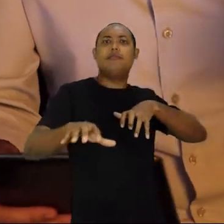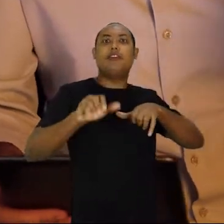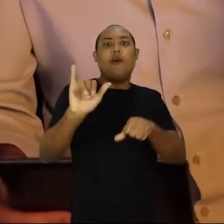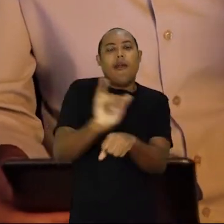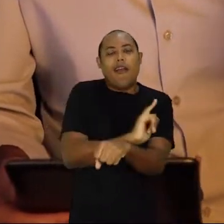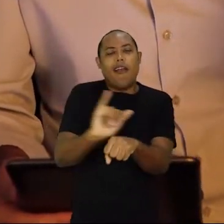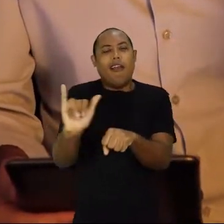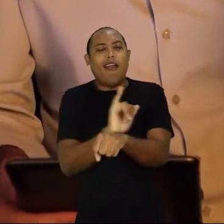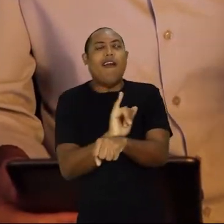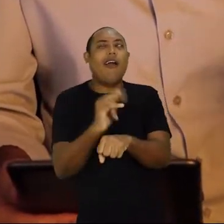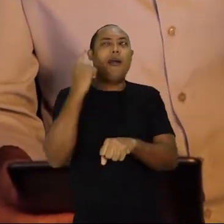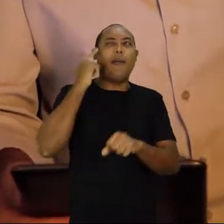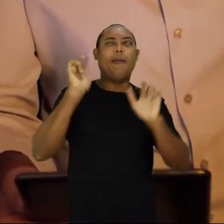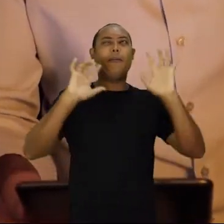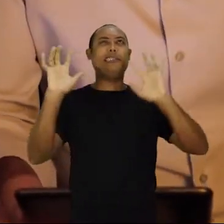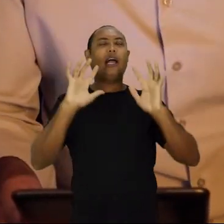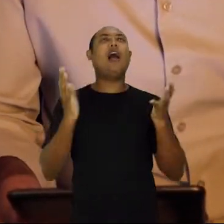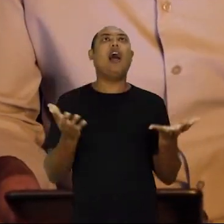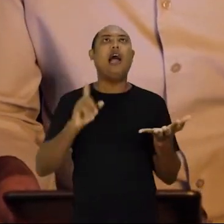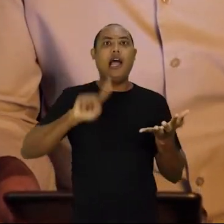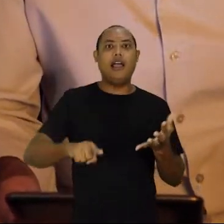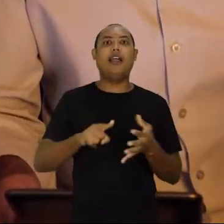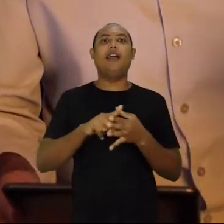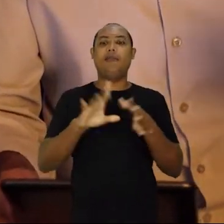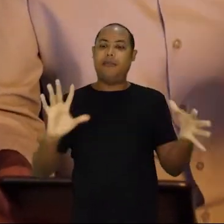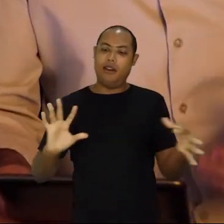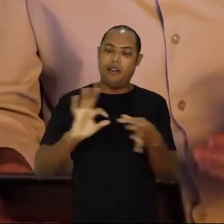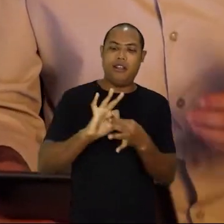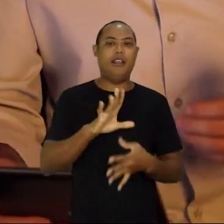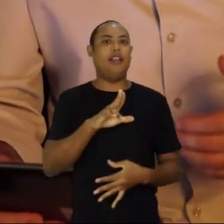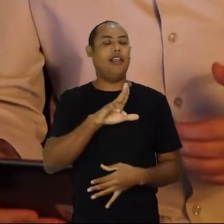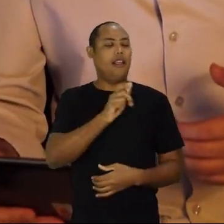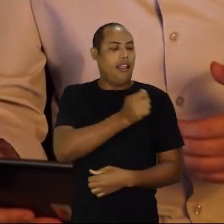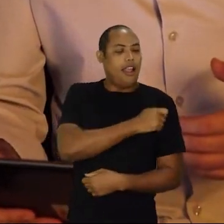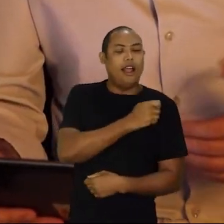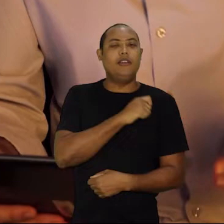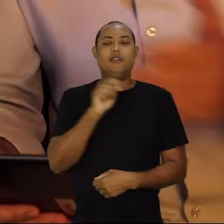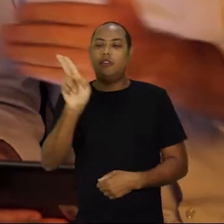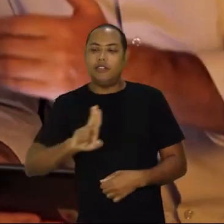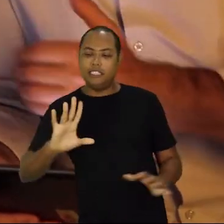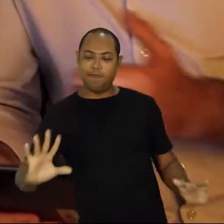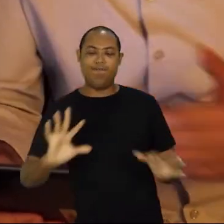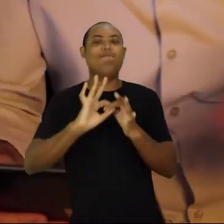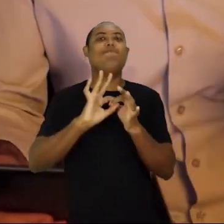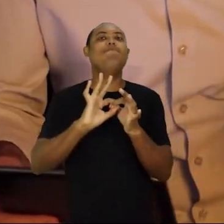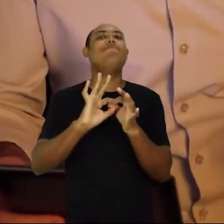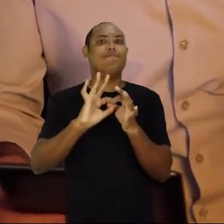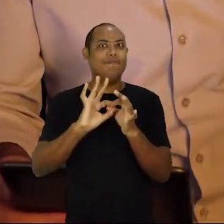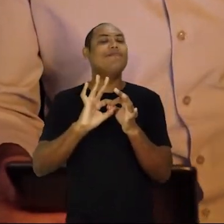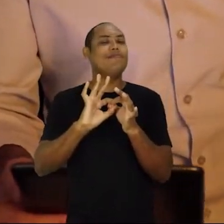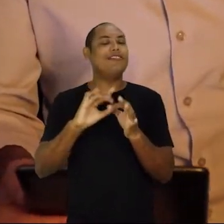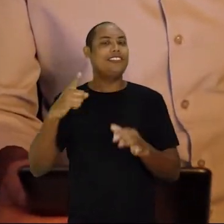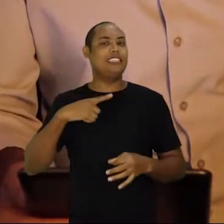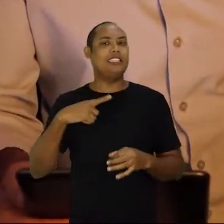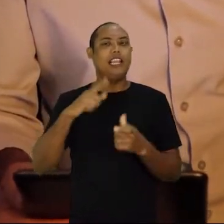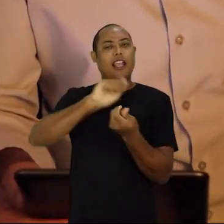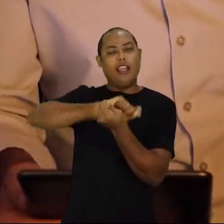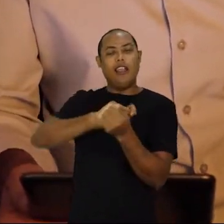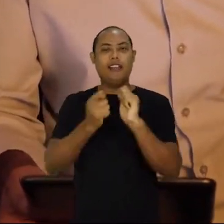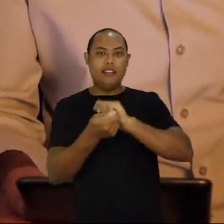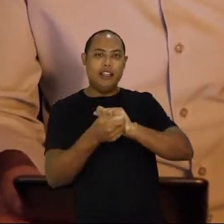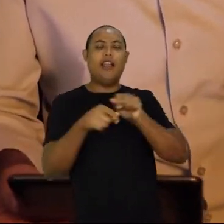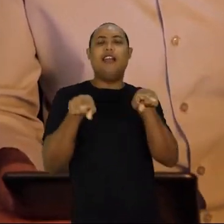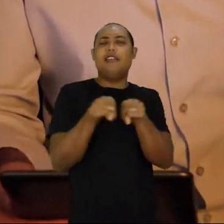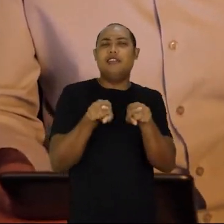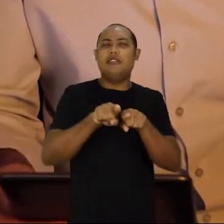para manter o vínculo dos nossos estudantes com a nossa universidade. Nós reconfiguramos também as atividades